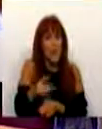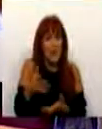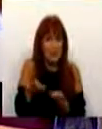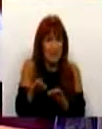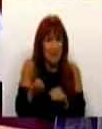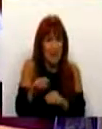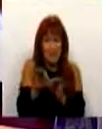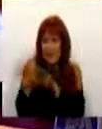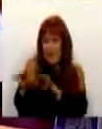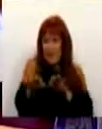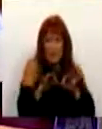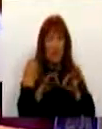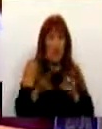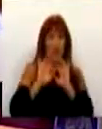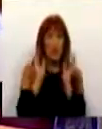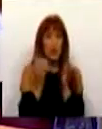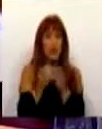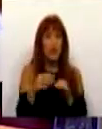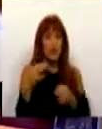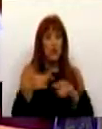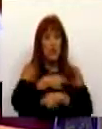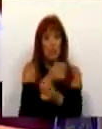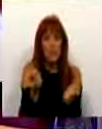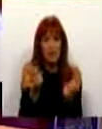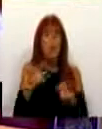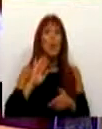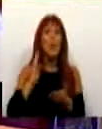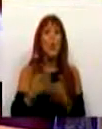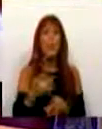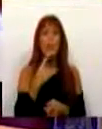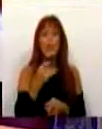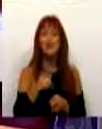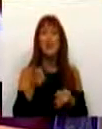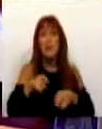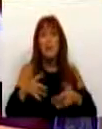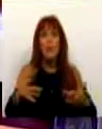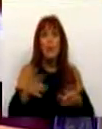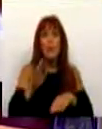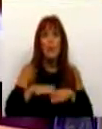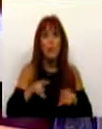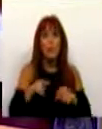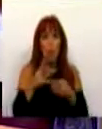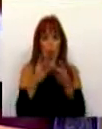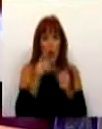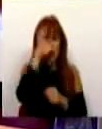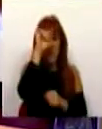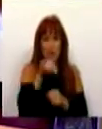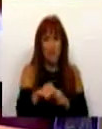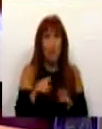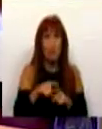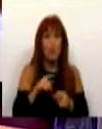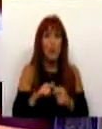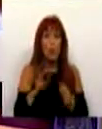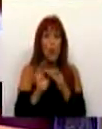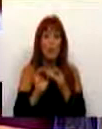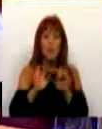caráter universal e geral e desta justa repartição. Por último, perguntar-vos também, em relação a este Orçamento de Estado e às